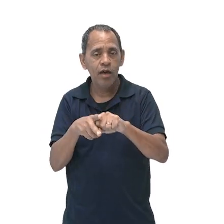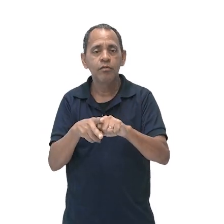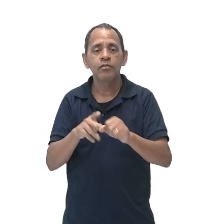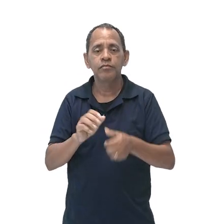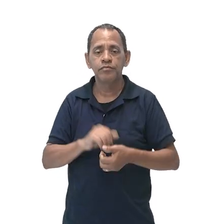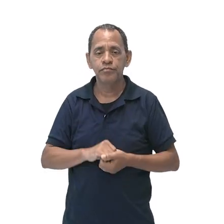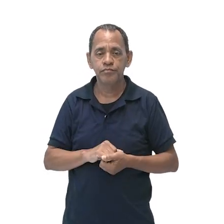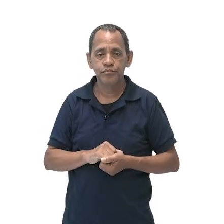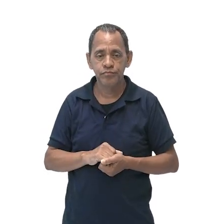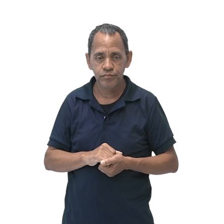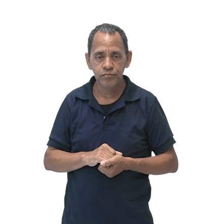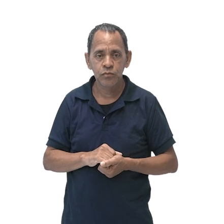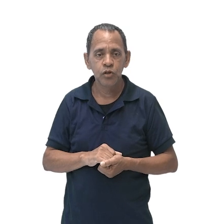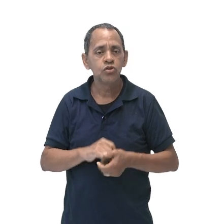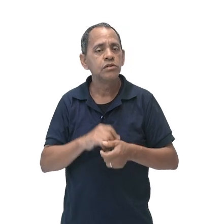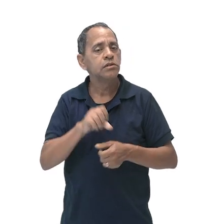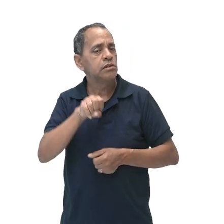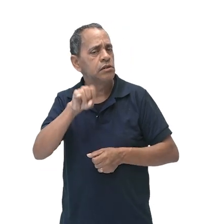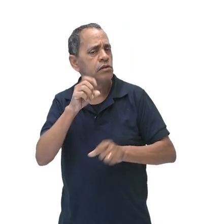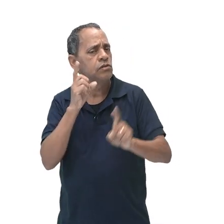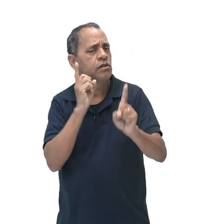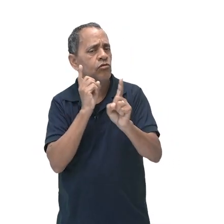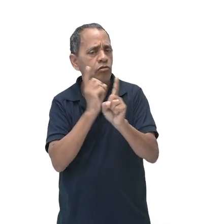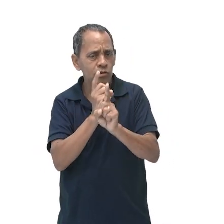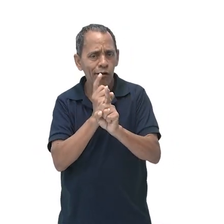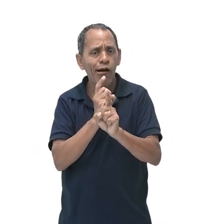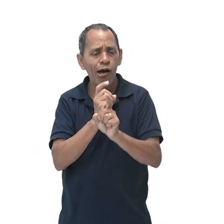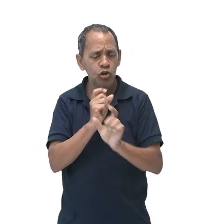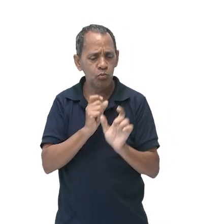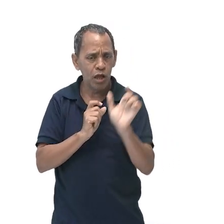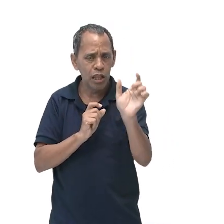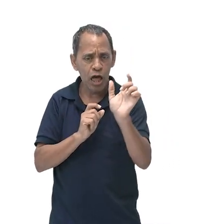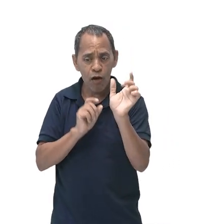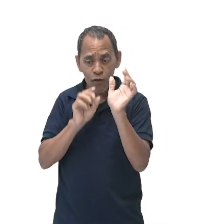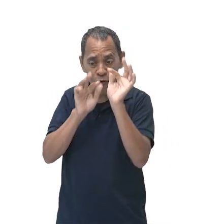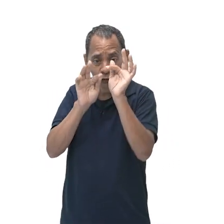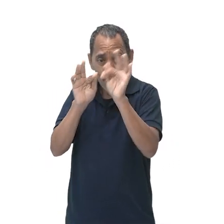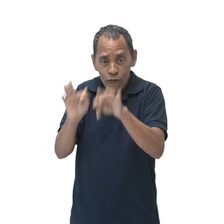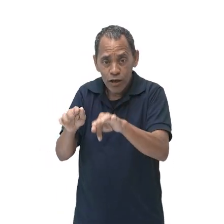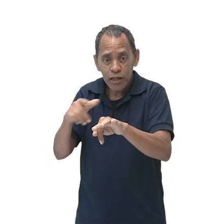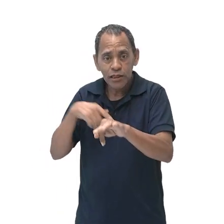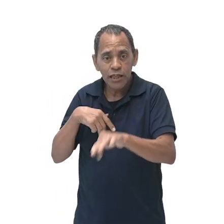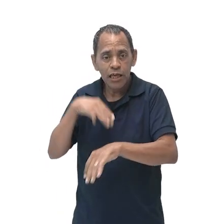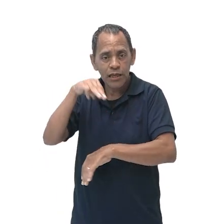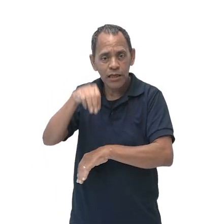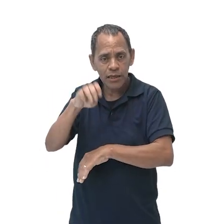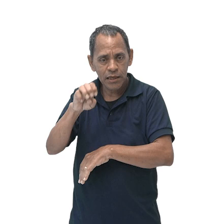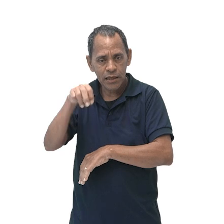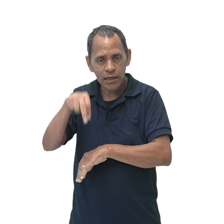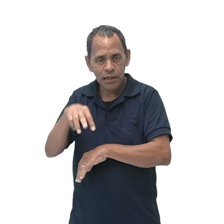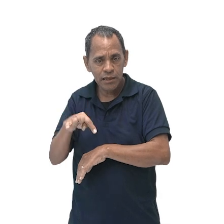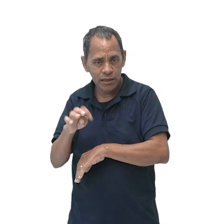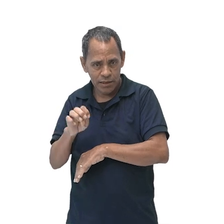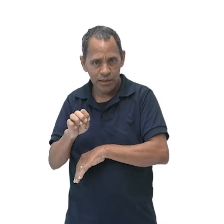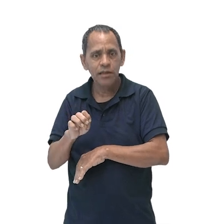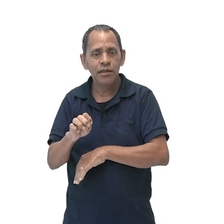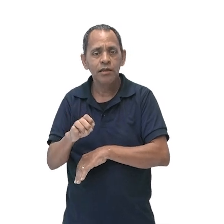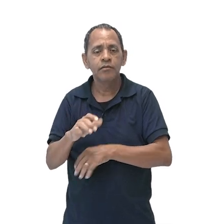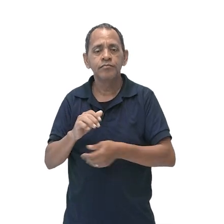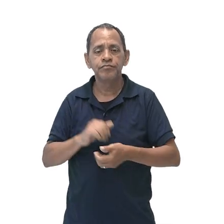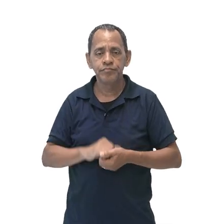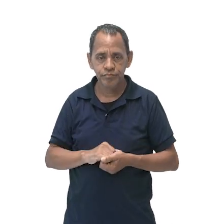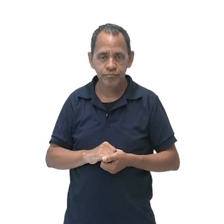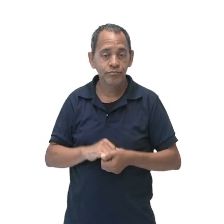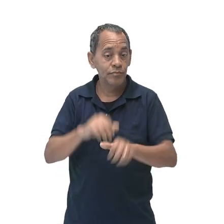quando você encontra essas palavras terminadas em mente, nós temos advérbios. E qual é a ideia que nós temos